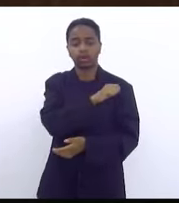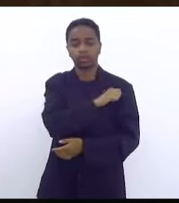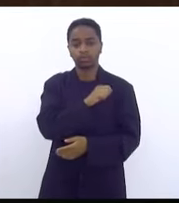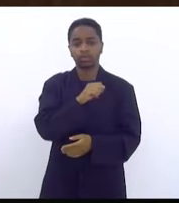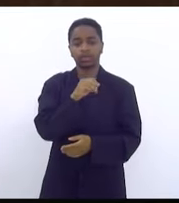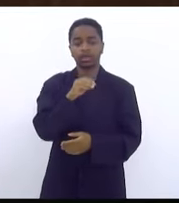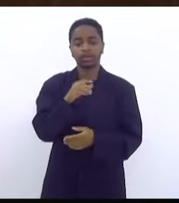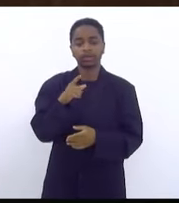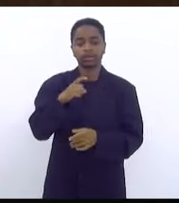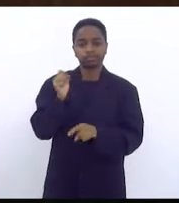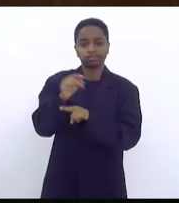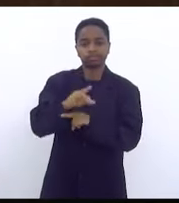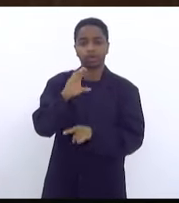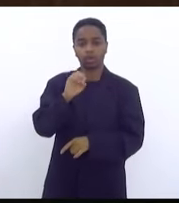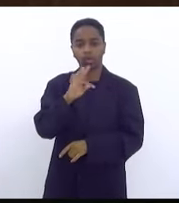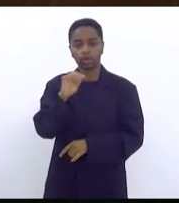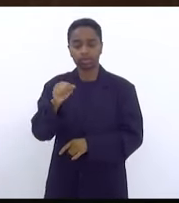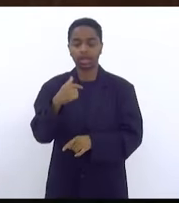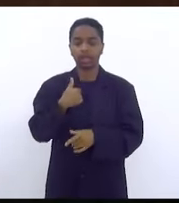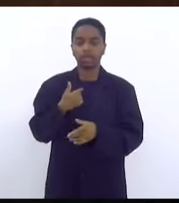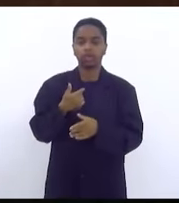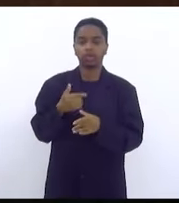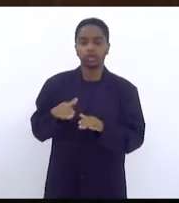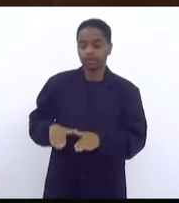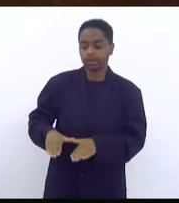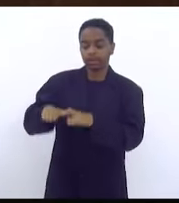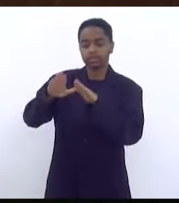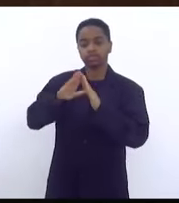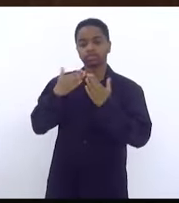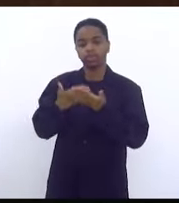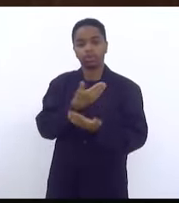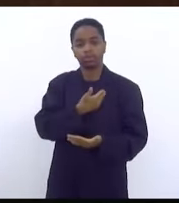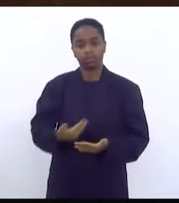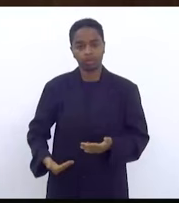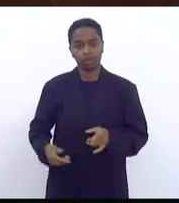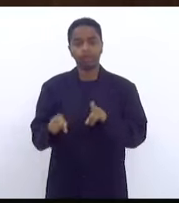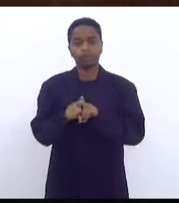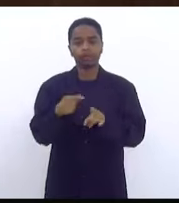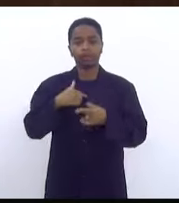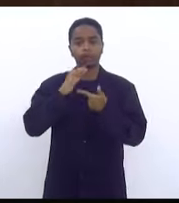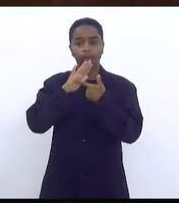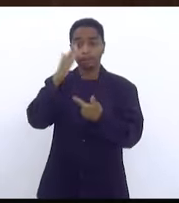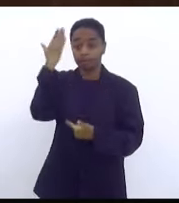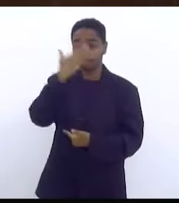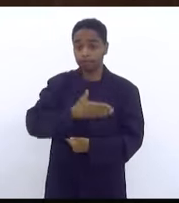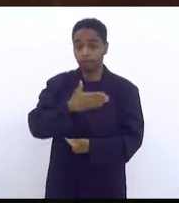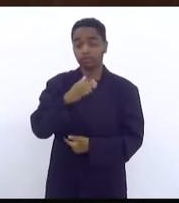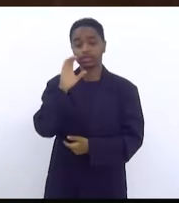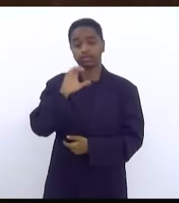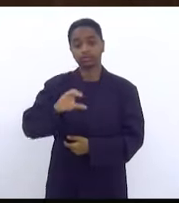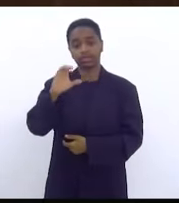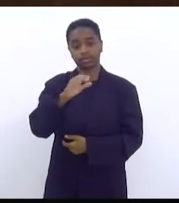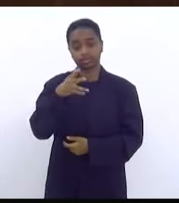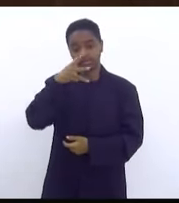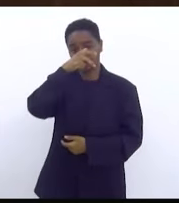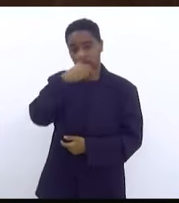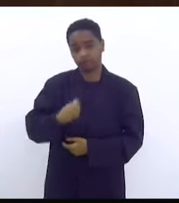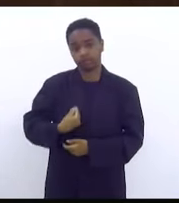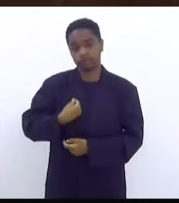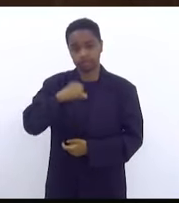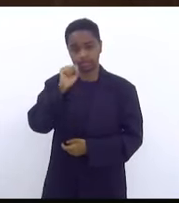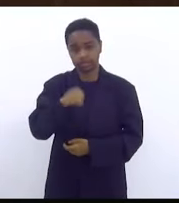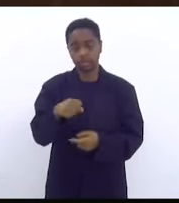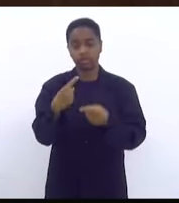escola pública, eu sou filha da educação pública e sou aqui a comprovação que a ciência salva vidas,